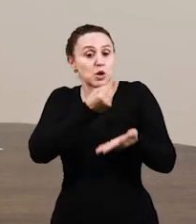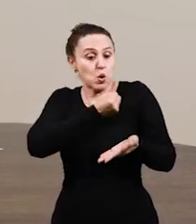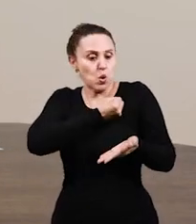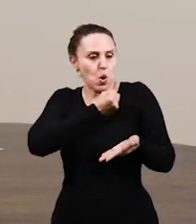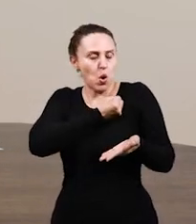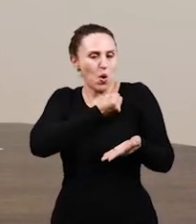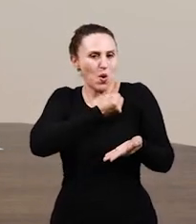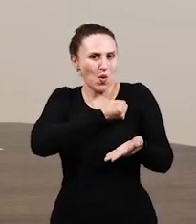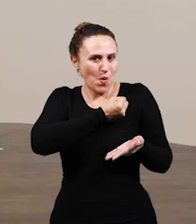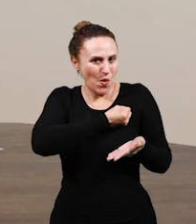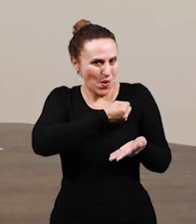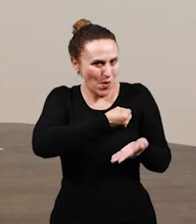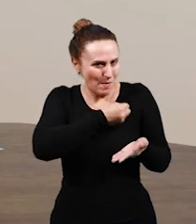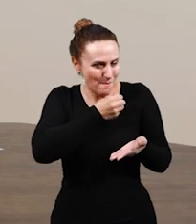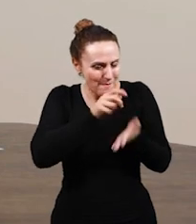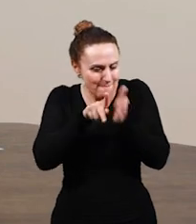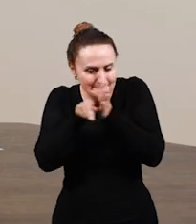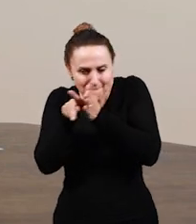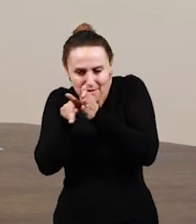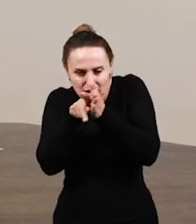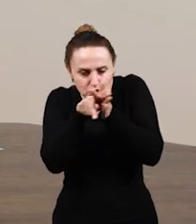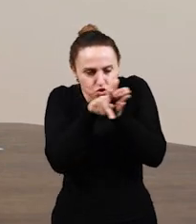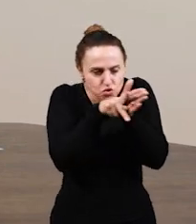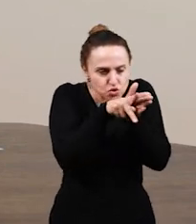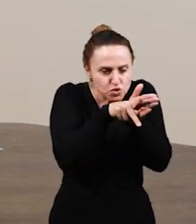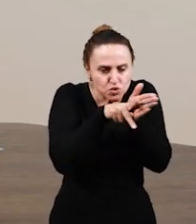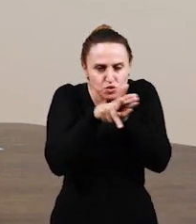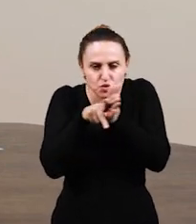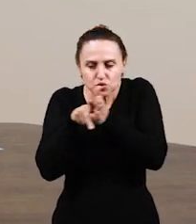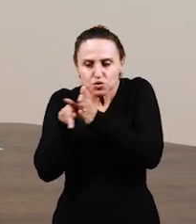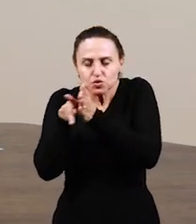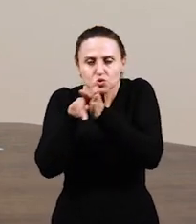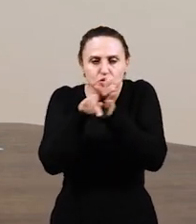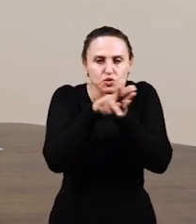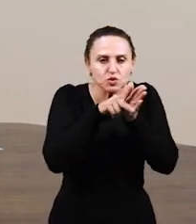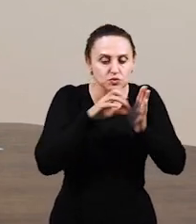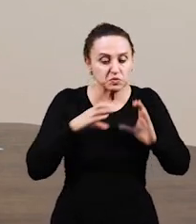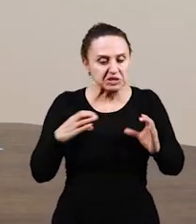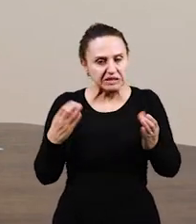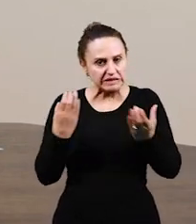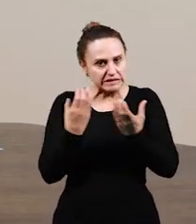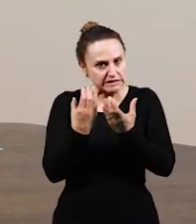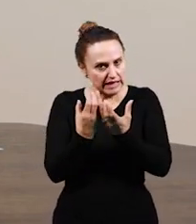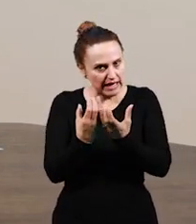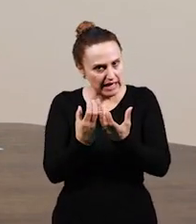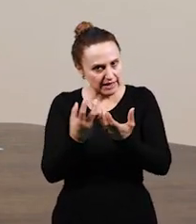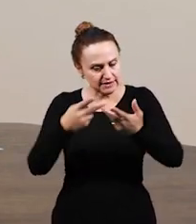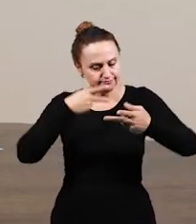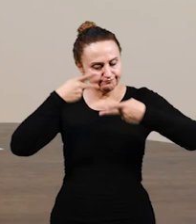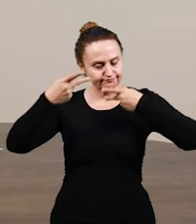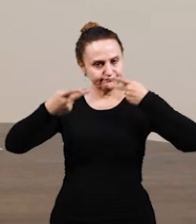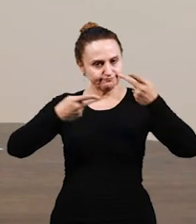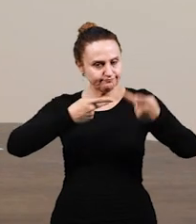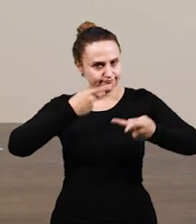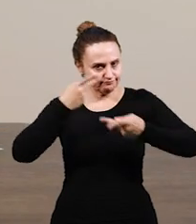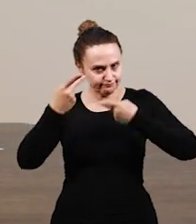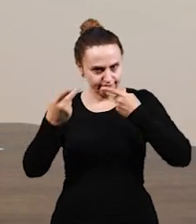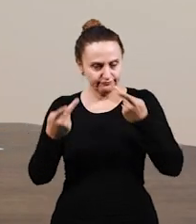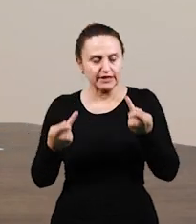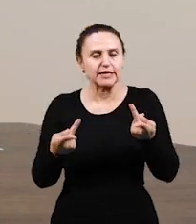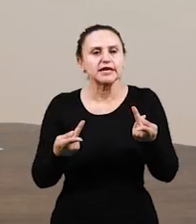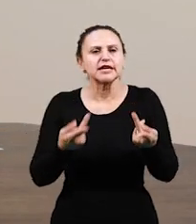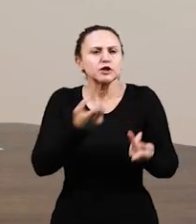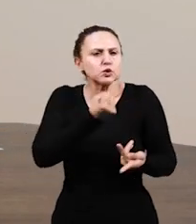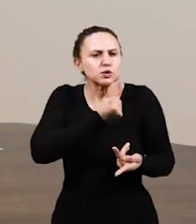de dados então a é feita uma pesquisa numa determinada comunidade de fala esses todos